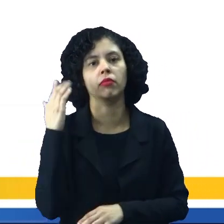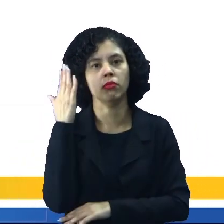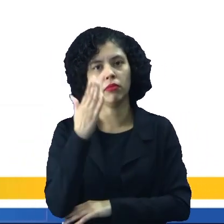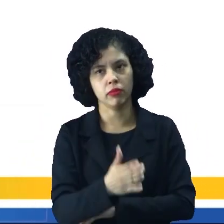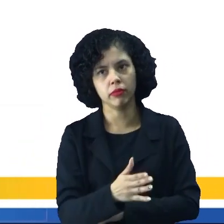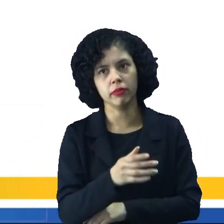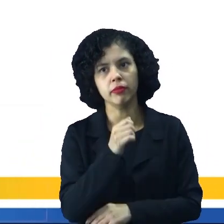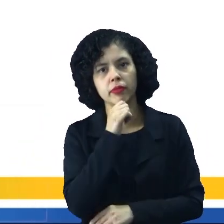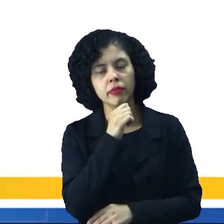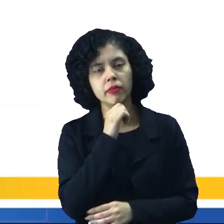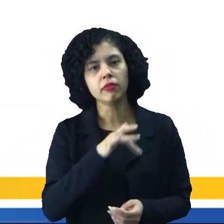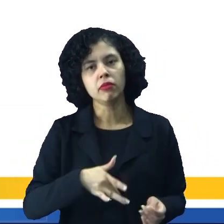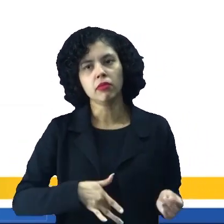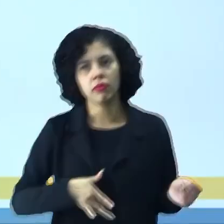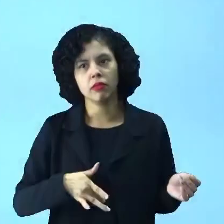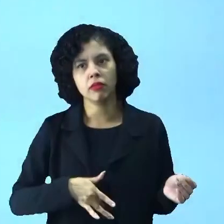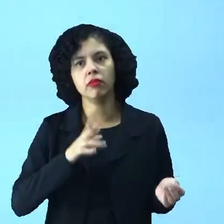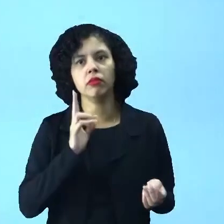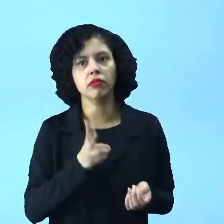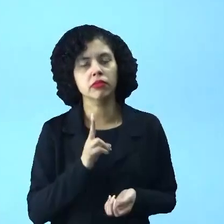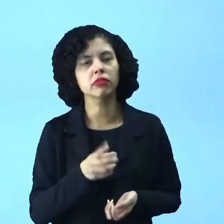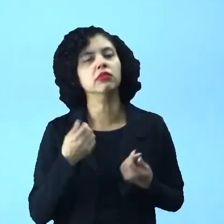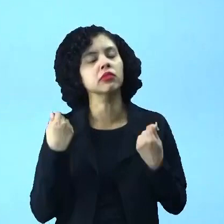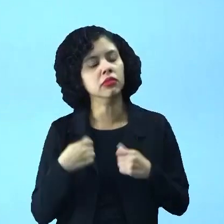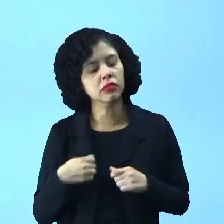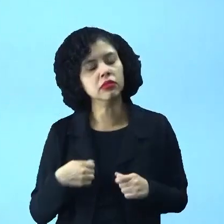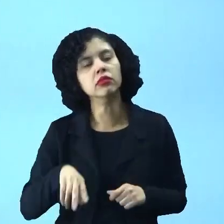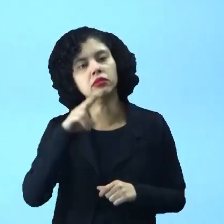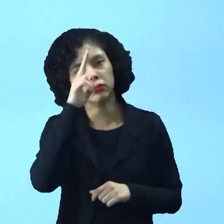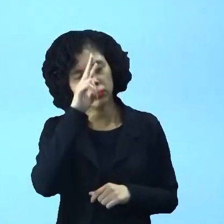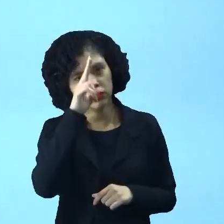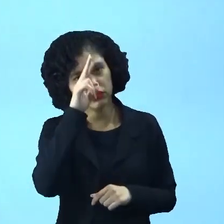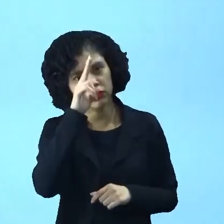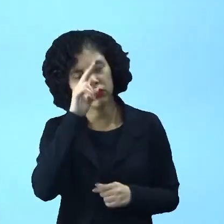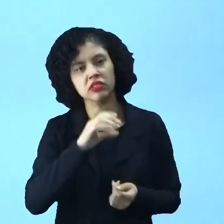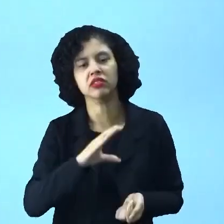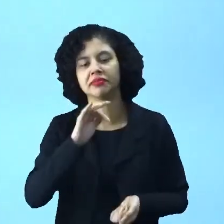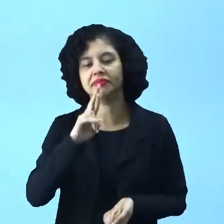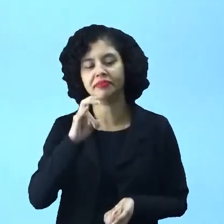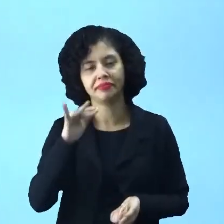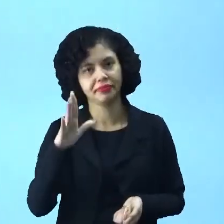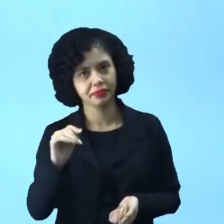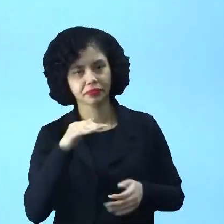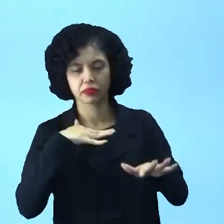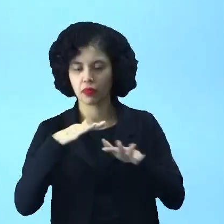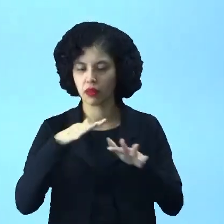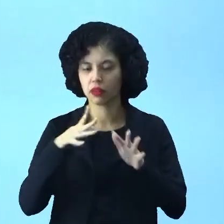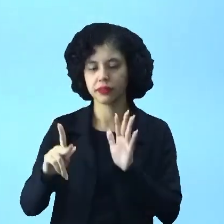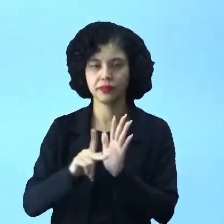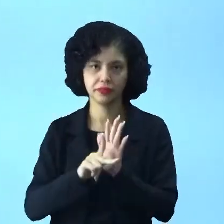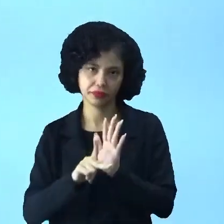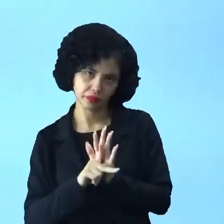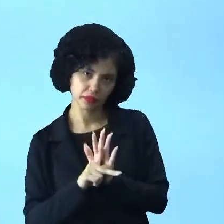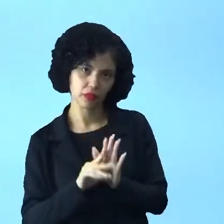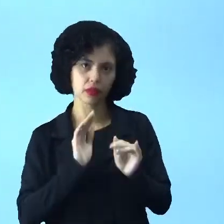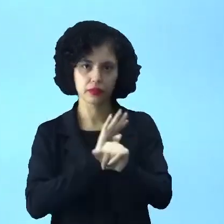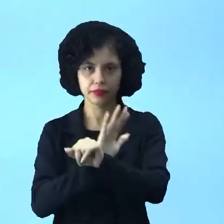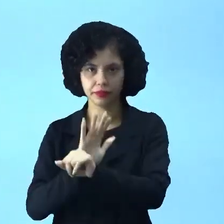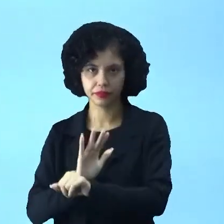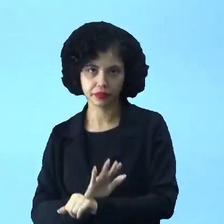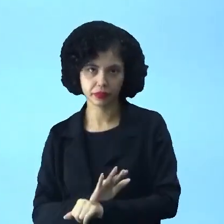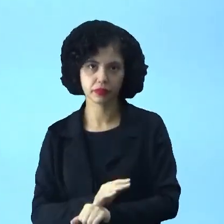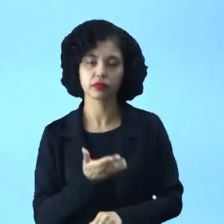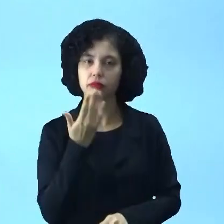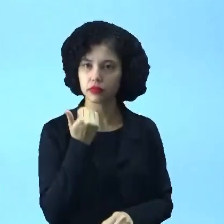direção ao estômago. Então, sempre temos que lembrar que existem as contrações ou movimentos peristálticos que vão ajudar